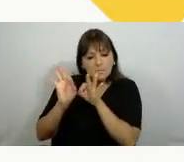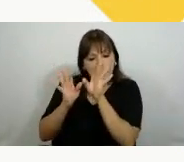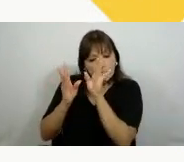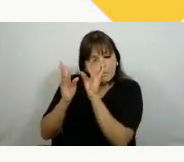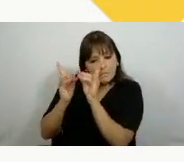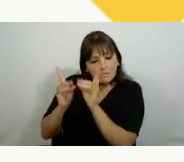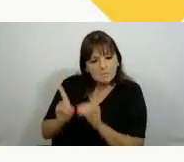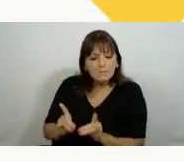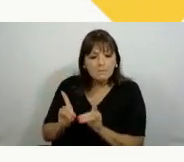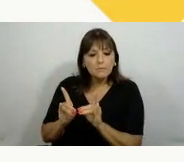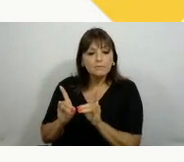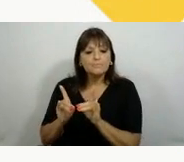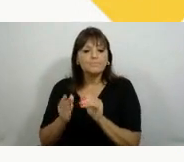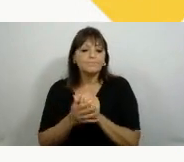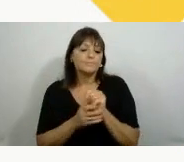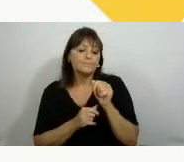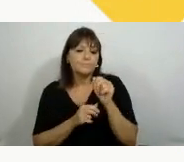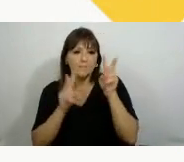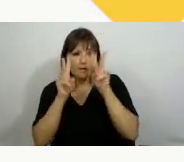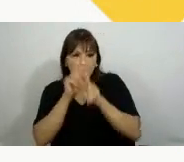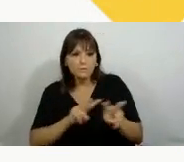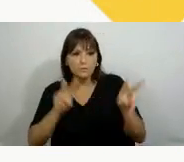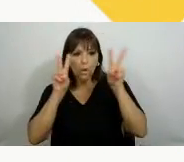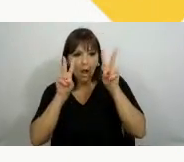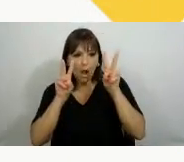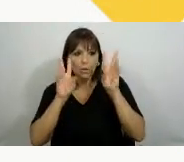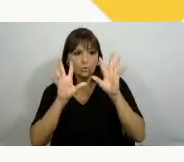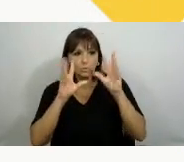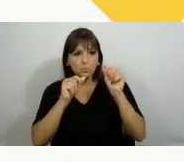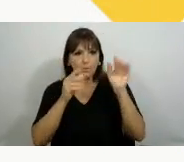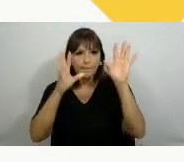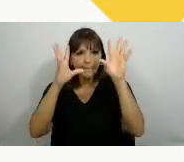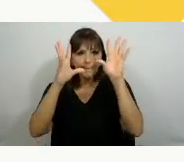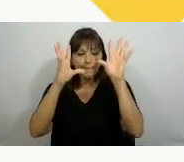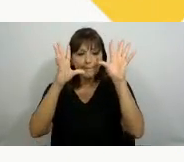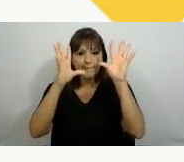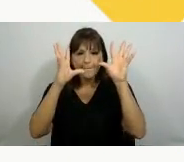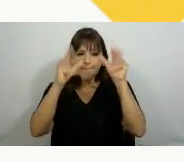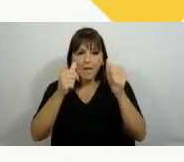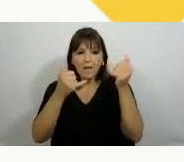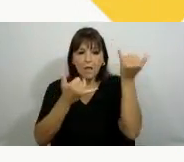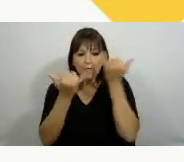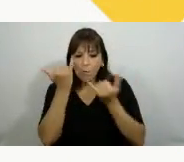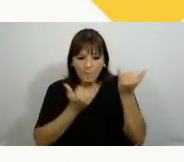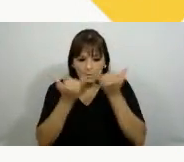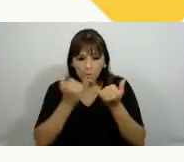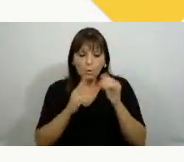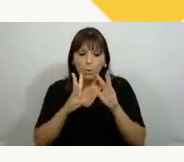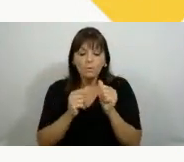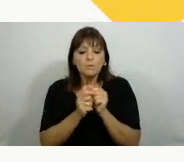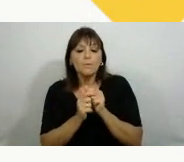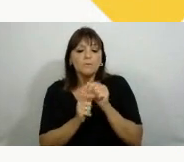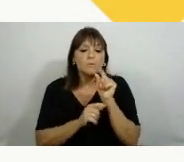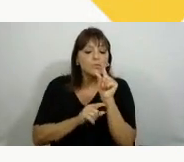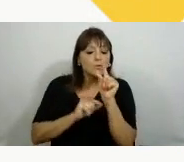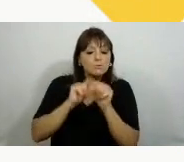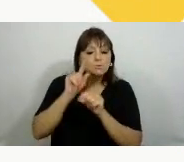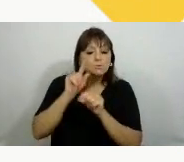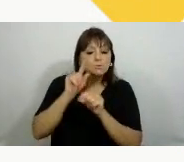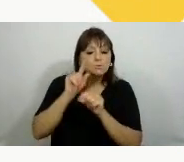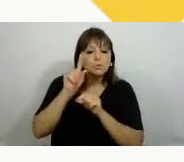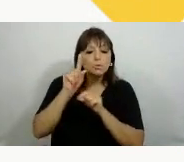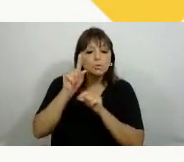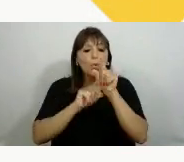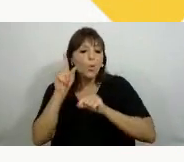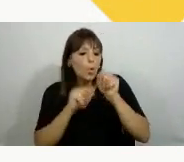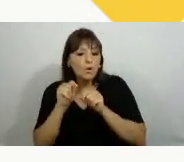visual, faço um aglomerado e depois eu vou lapidando, vou fazendo as minhas escolhas enquanto tradução, porque infelizmente nem tudo eu vou poder